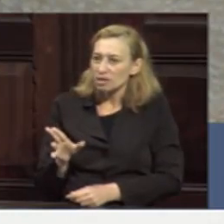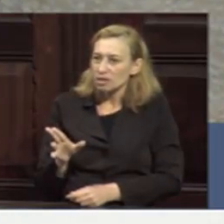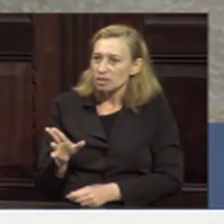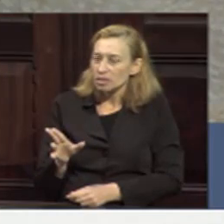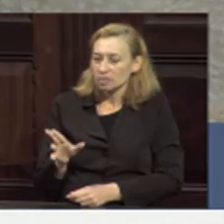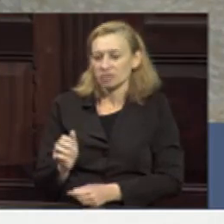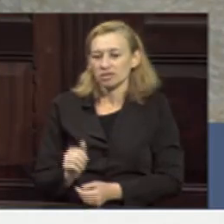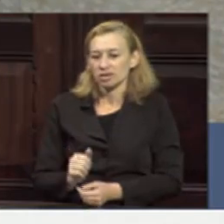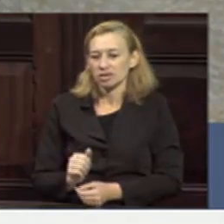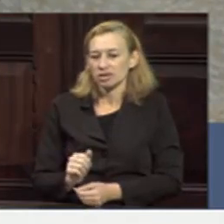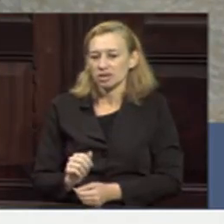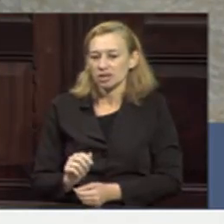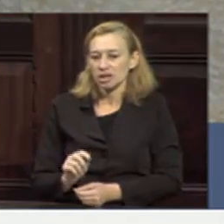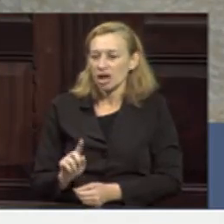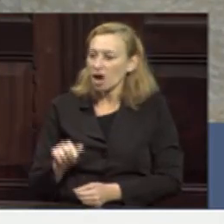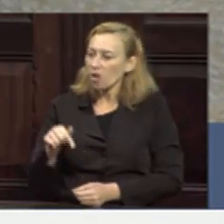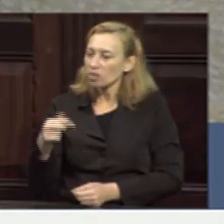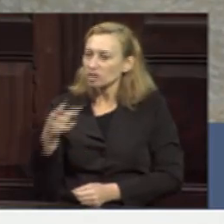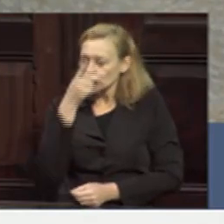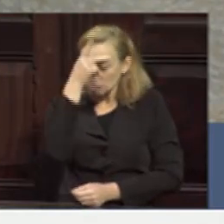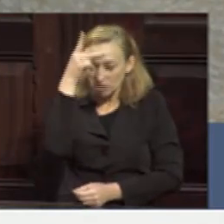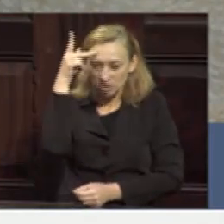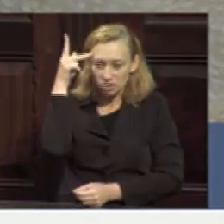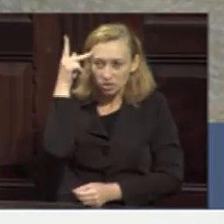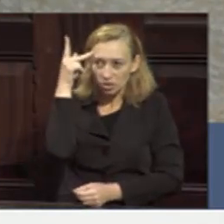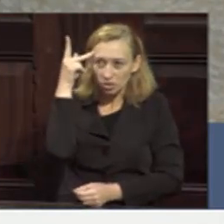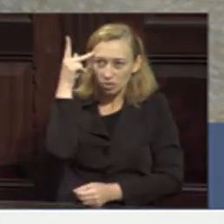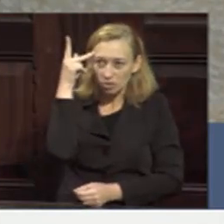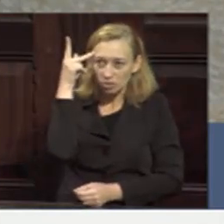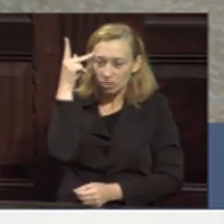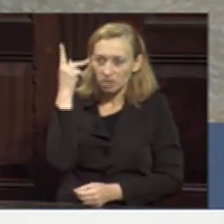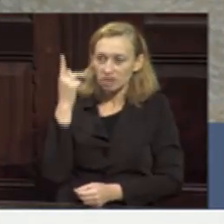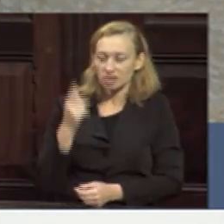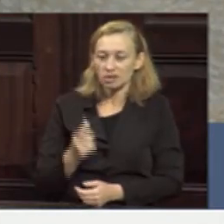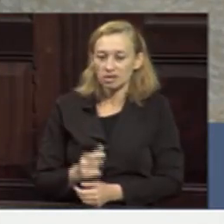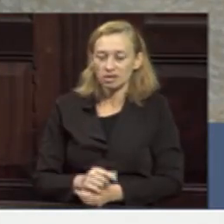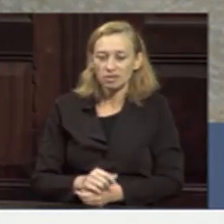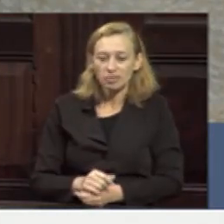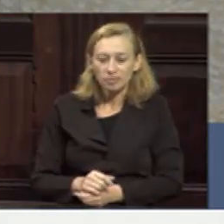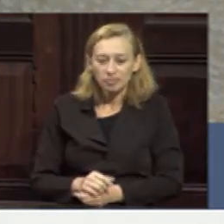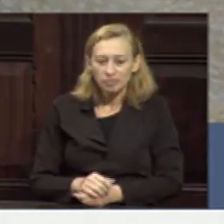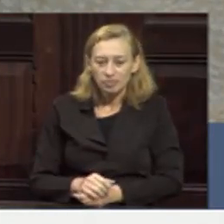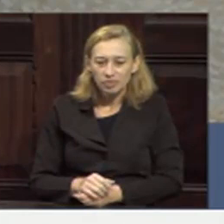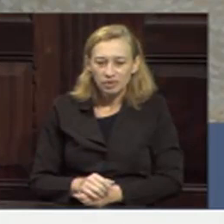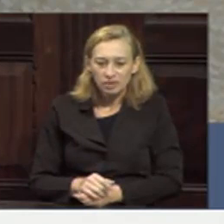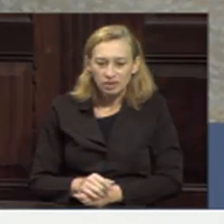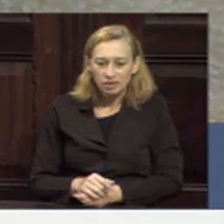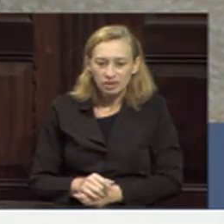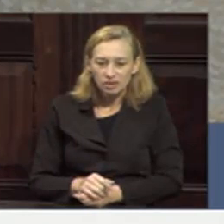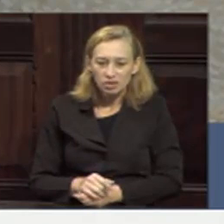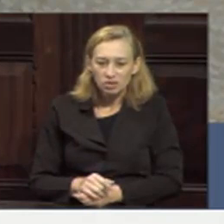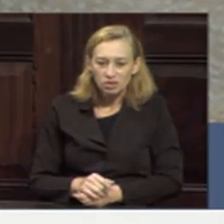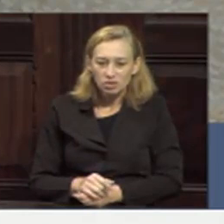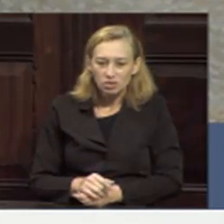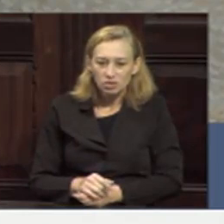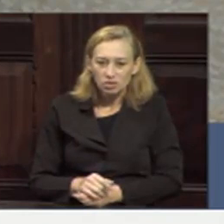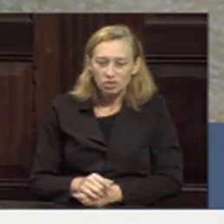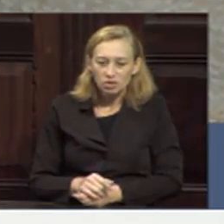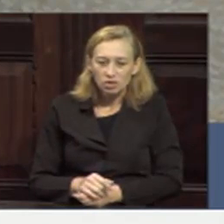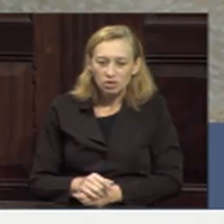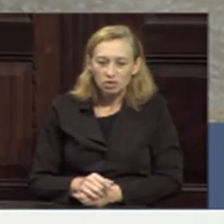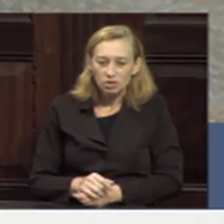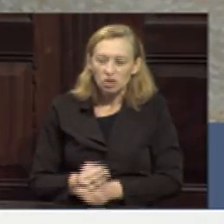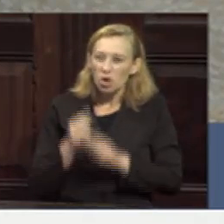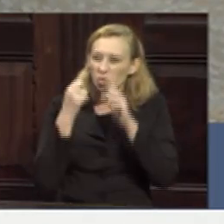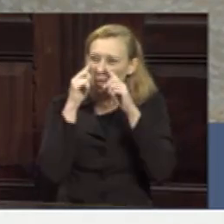E o monstro arregalava os grandes olhos baços, uns olhos sem calor